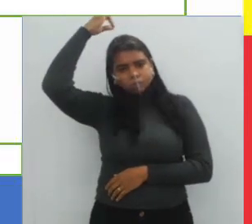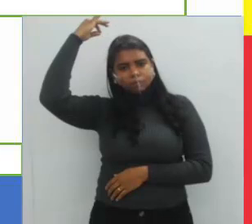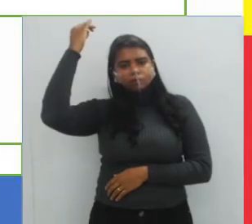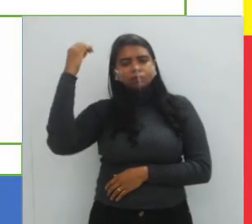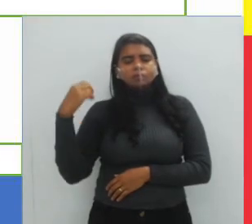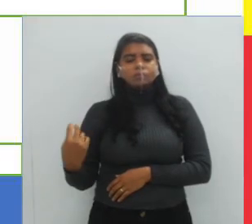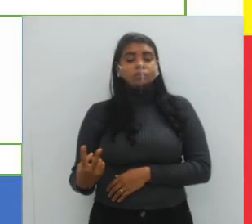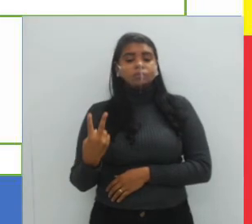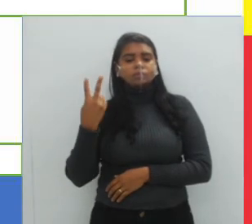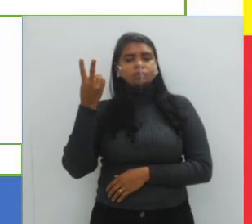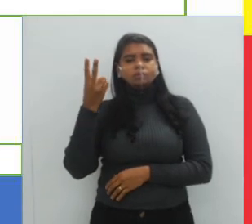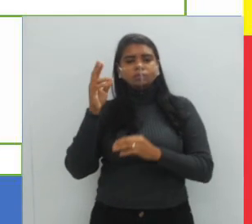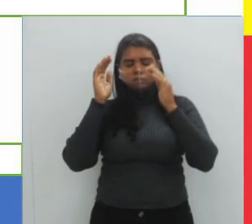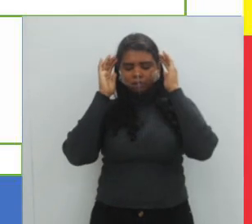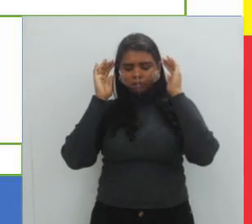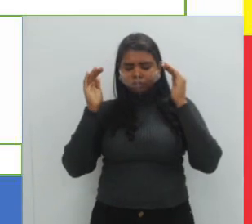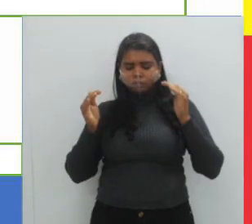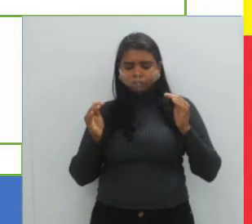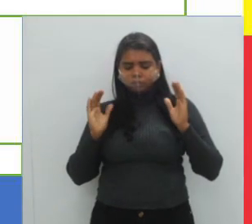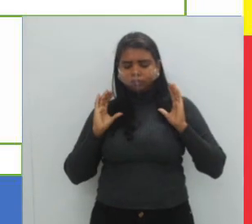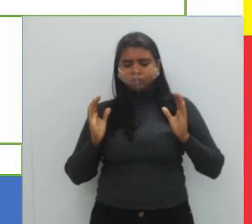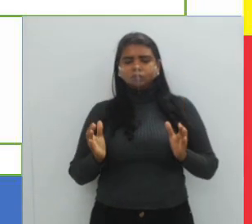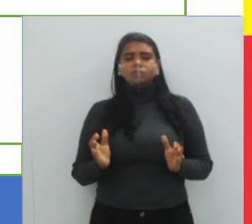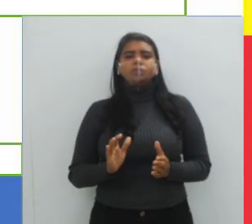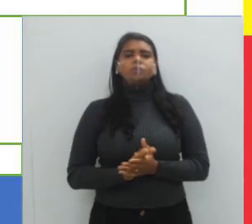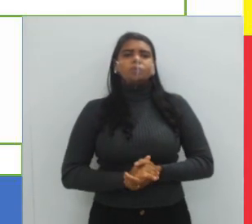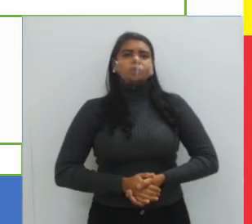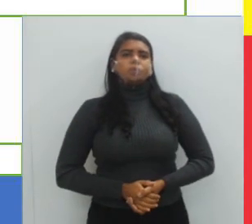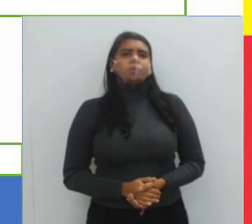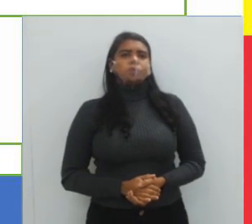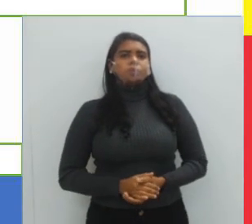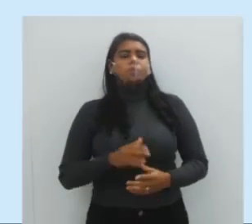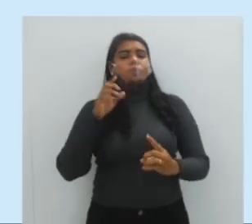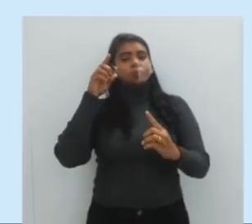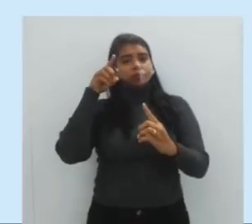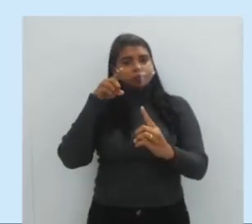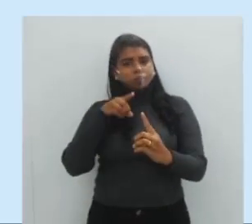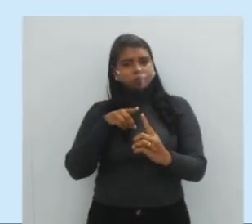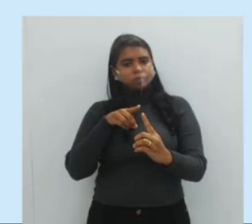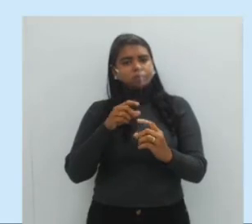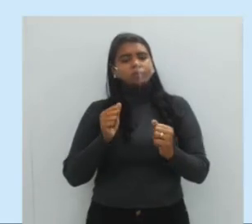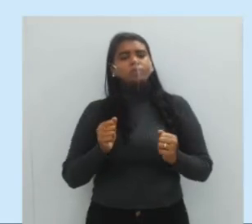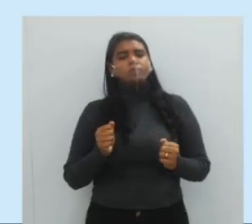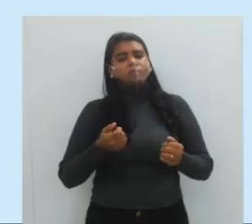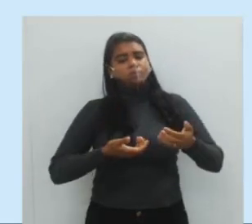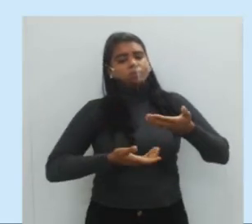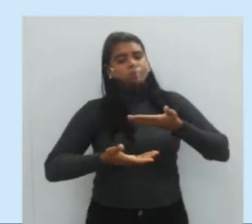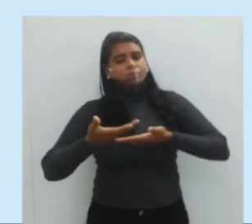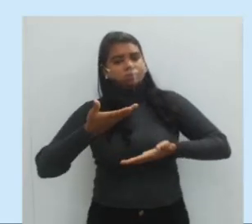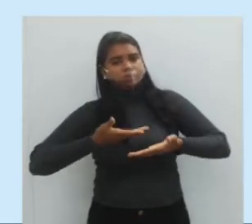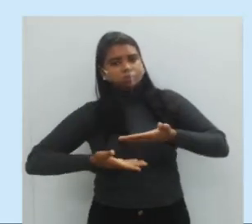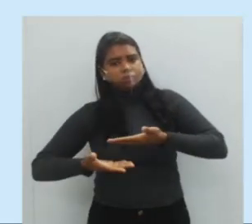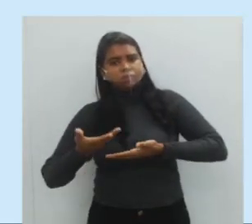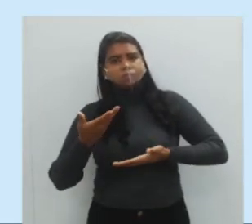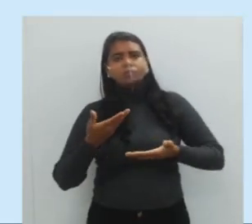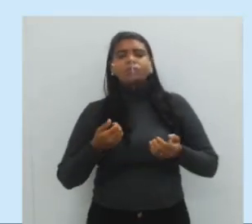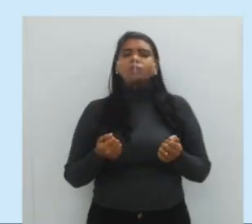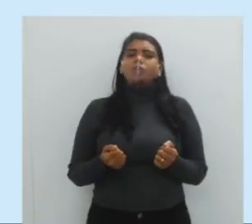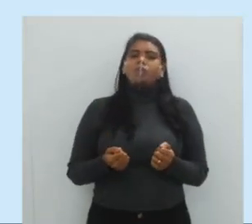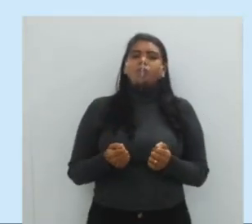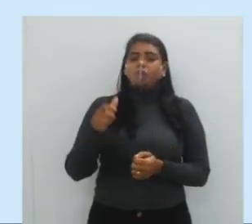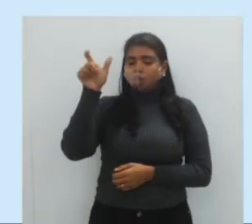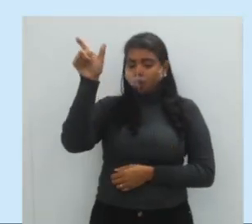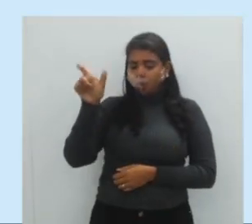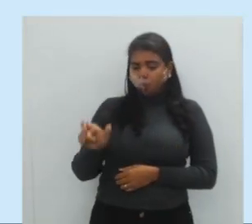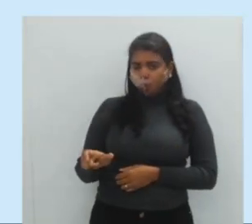espiritualidade e seus valores morais. Mais uma vez, vejam só, o objetivo de relacionar a